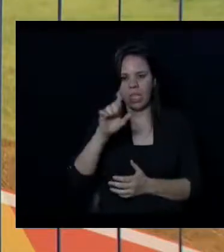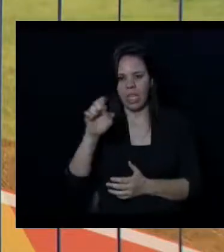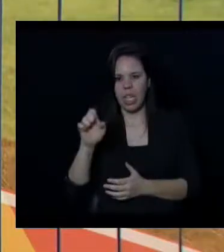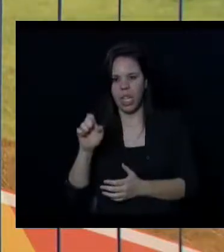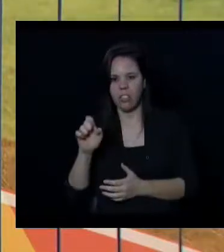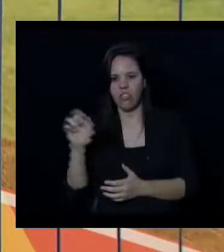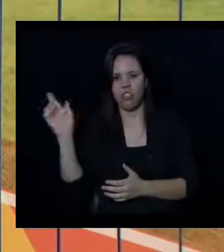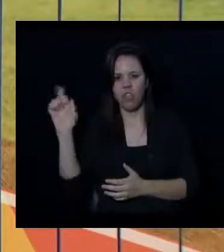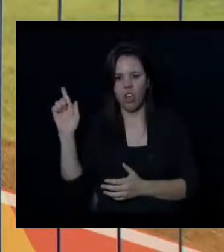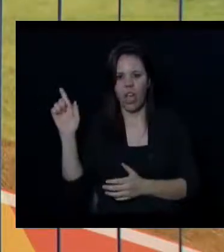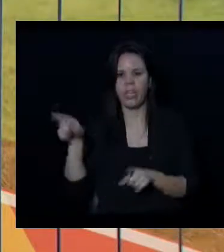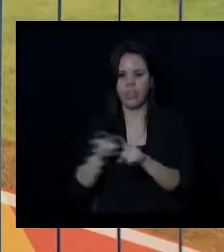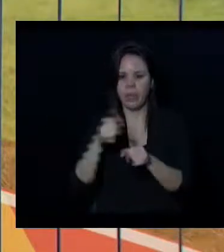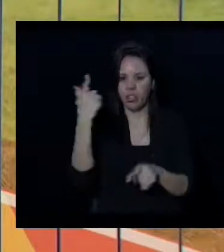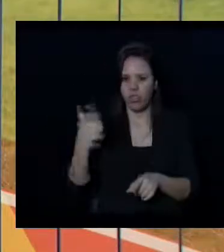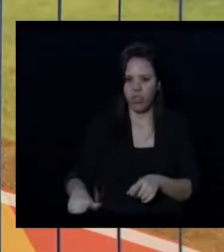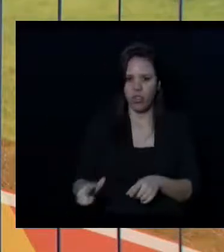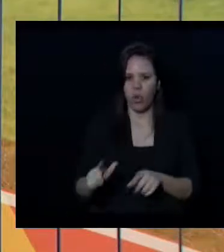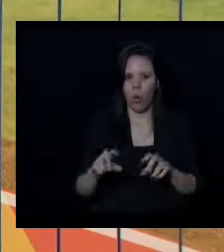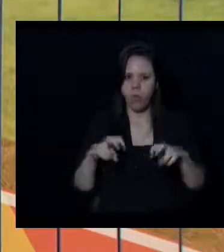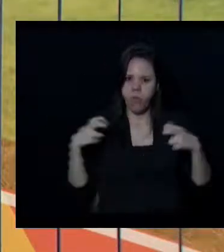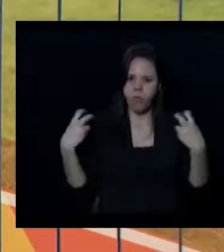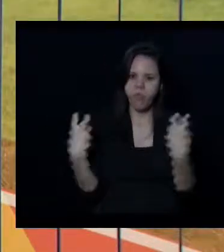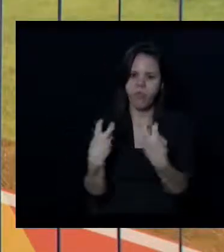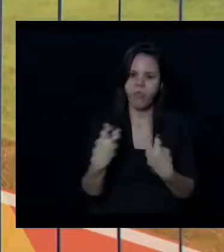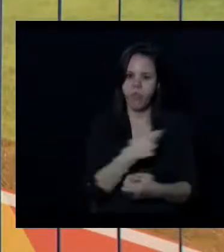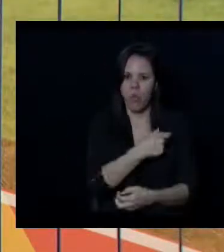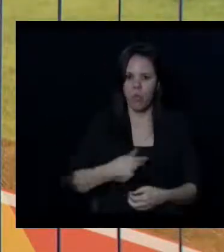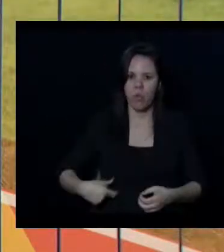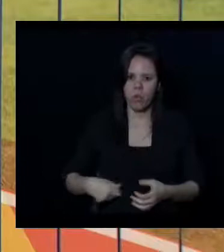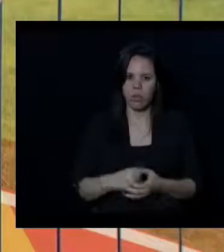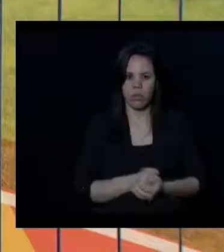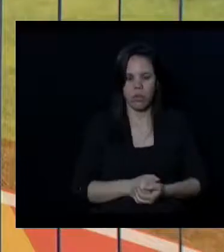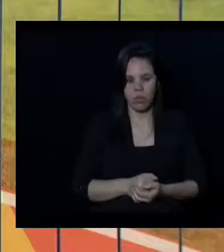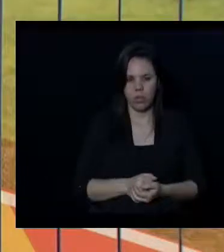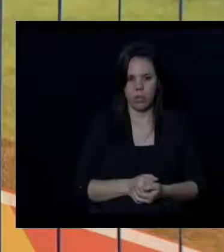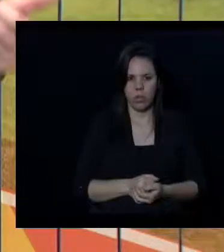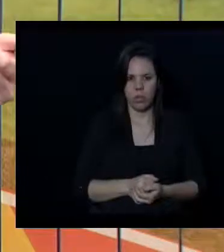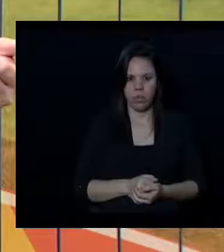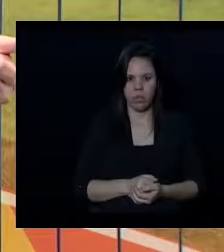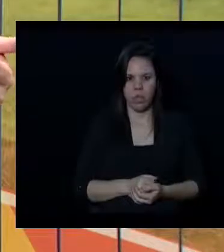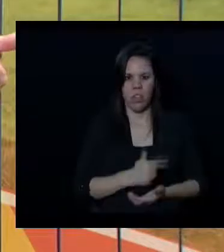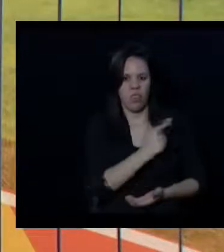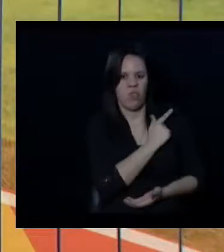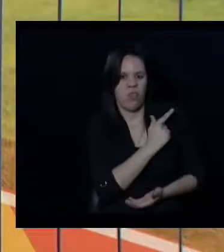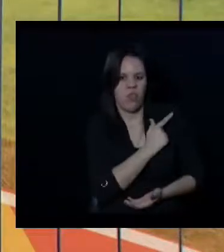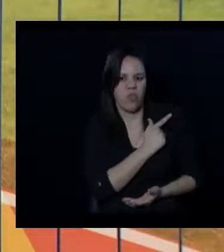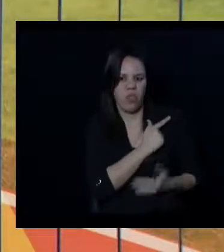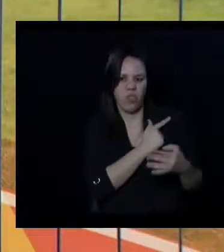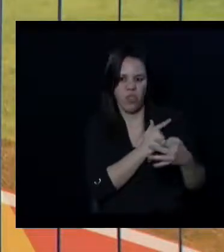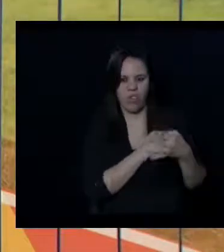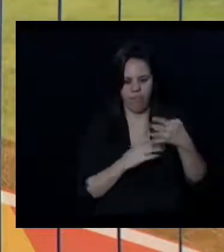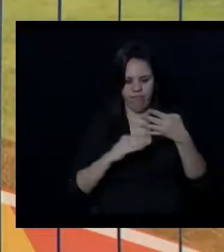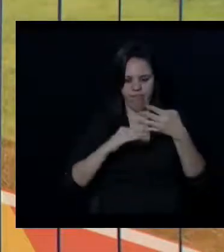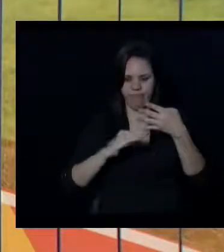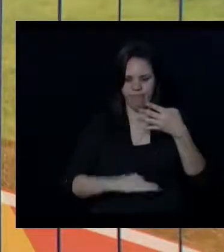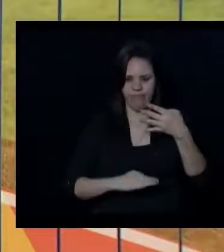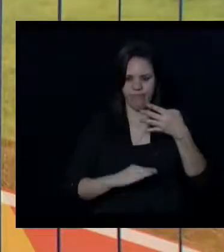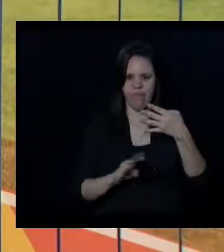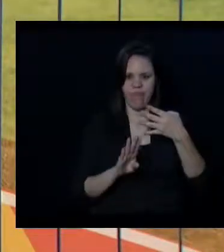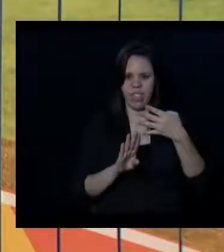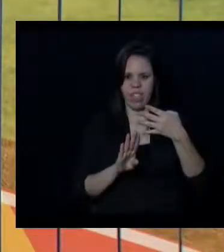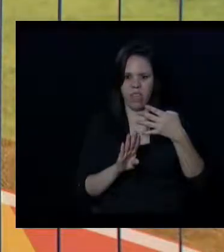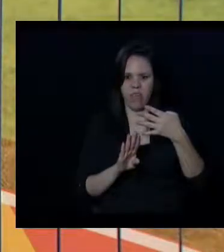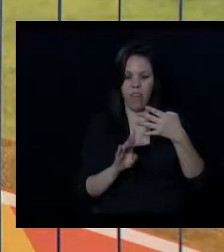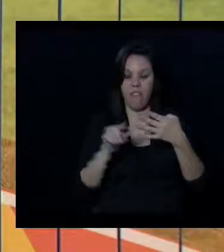e acontece novamente no estádio Moisés Lucarelli. Já o Bugre segue na zona de rebaixamento e volta a campo